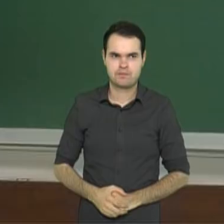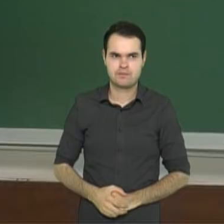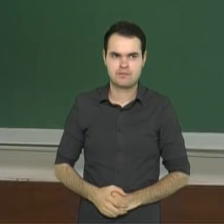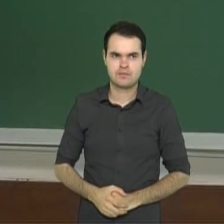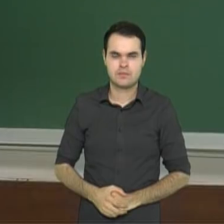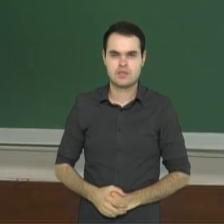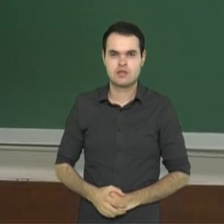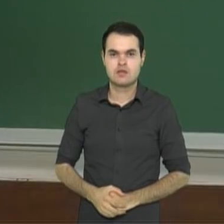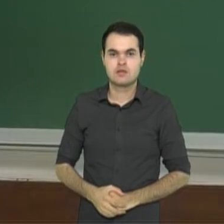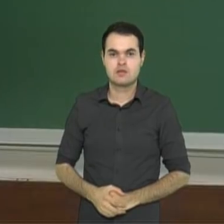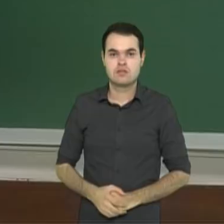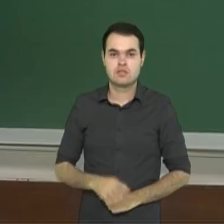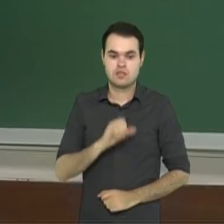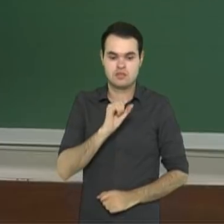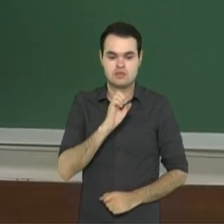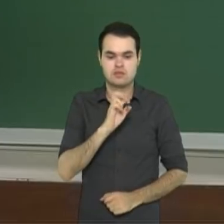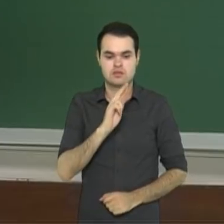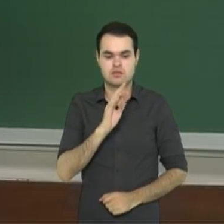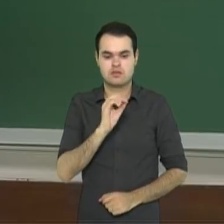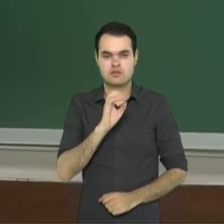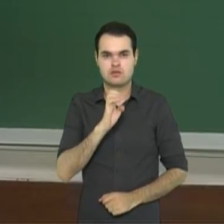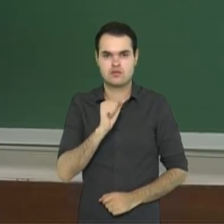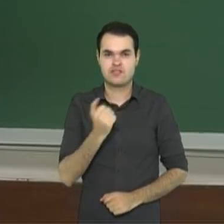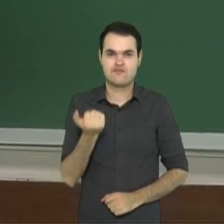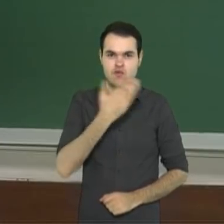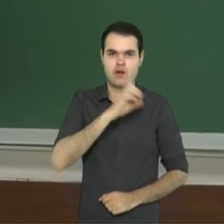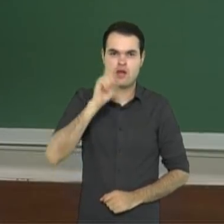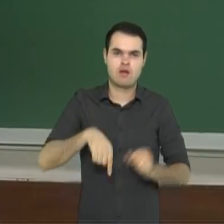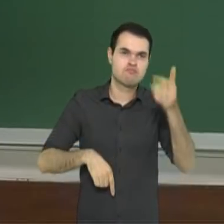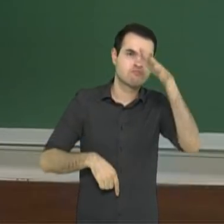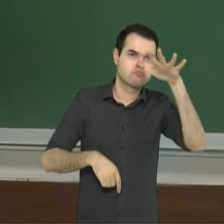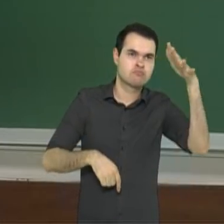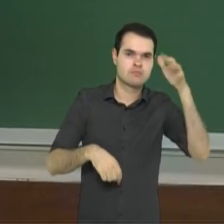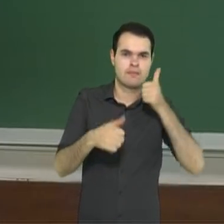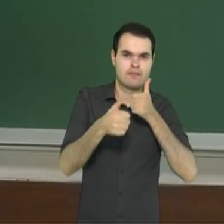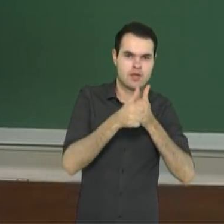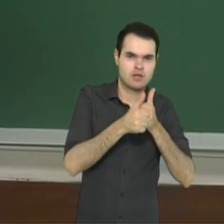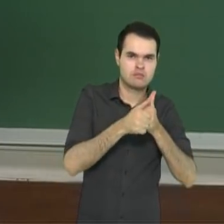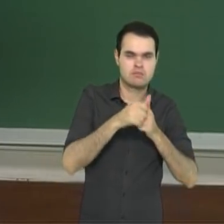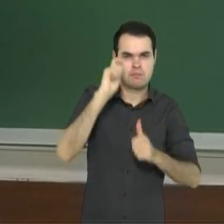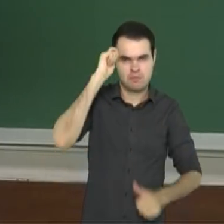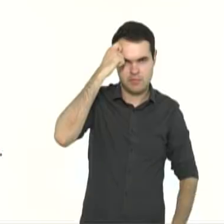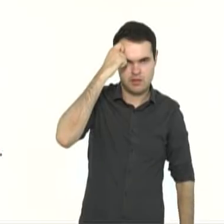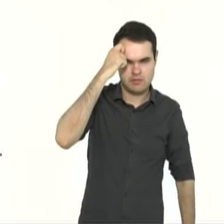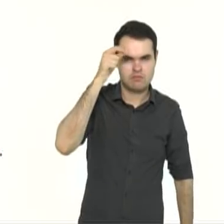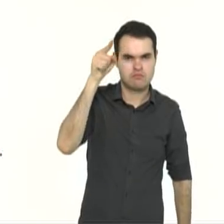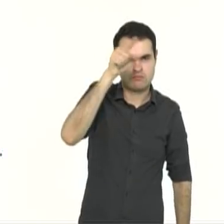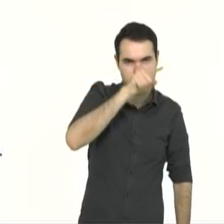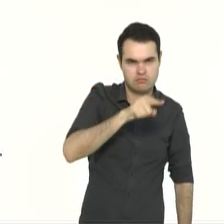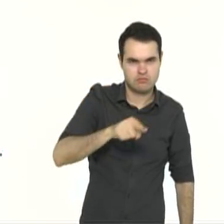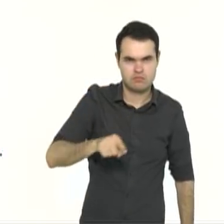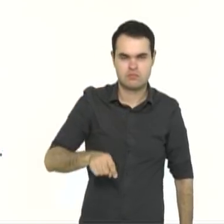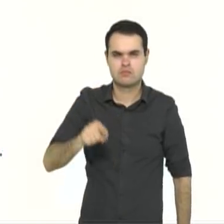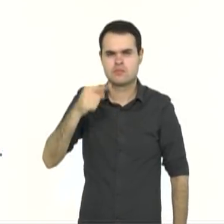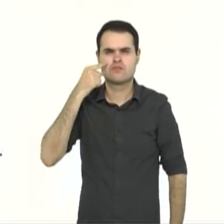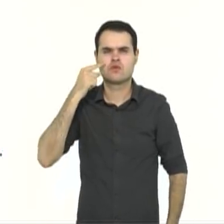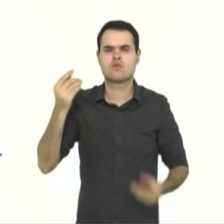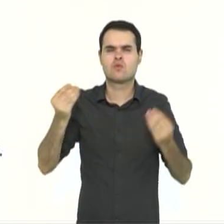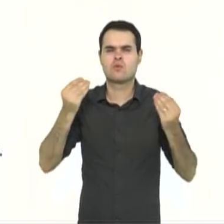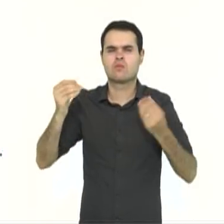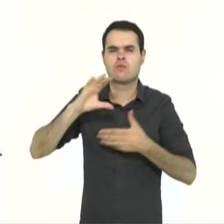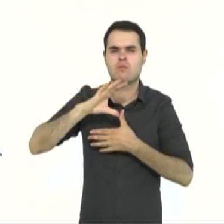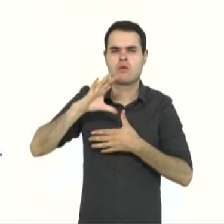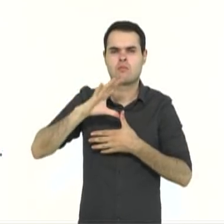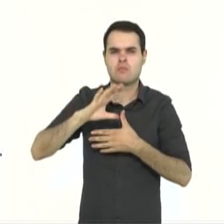fora, que daí seria mais o litoral aqui, tá? Mas nessa parte em preto, para vocês terem ideia como era o mapa